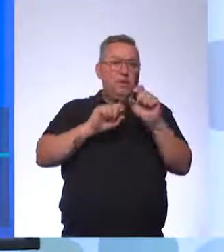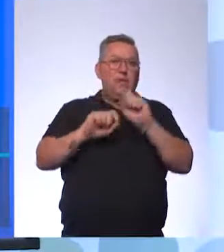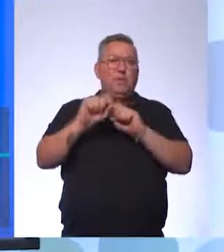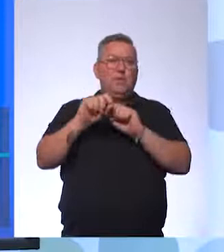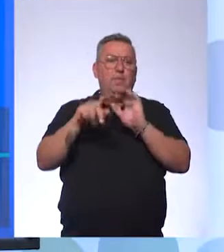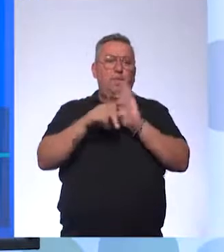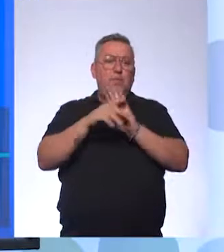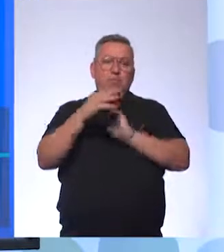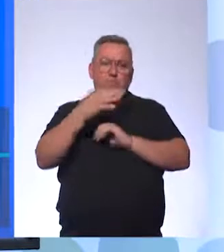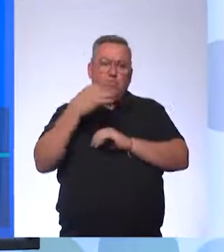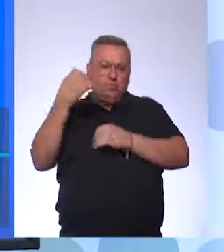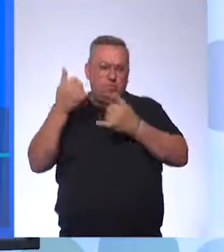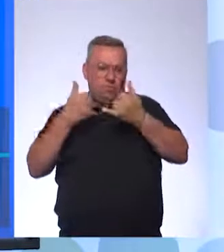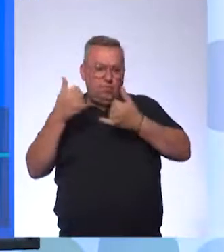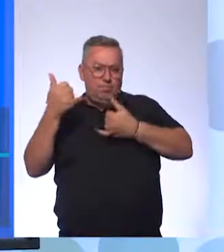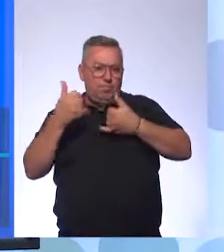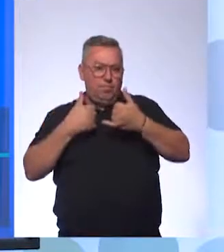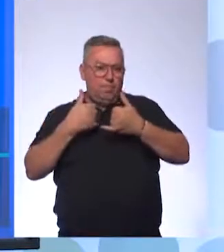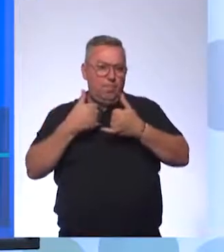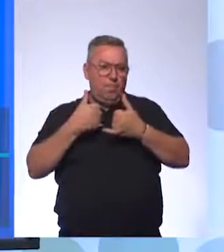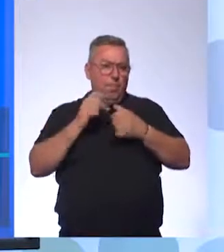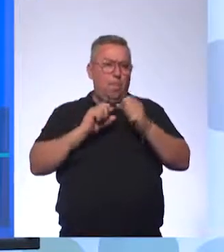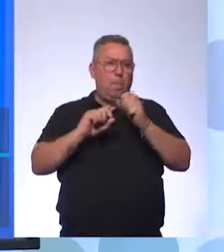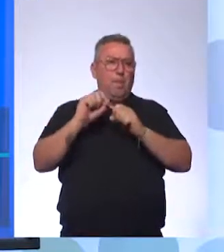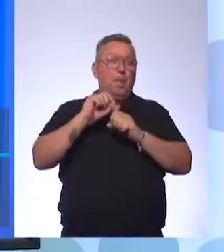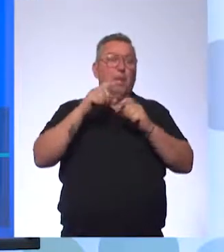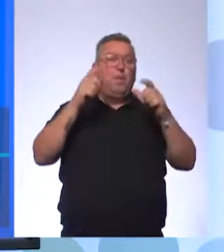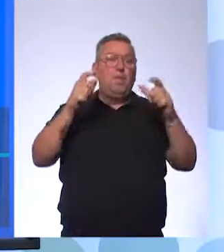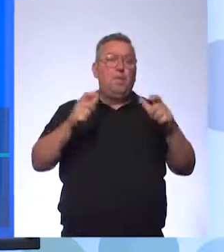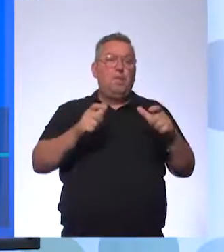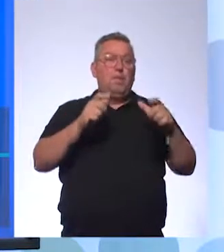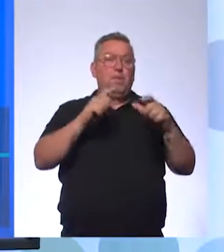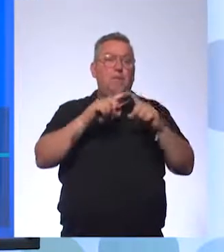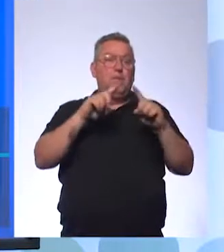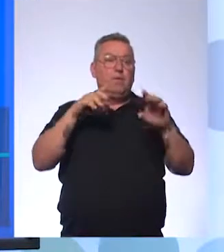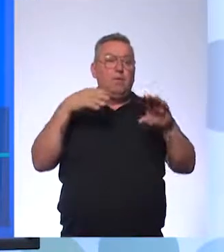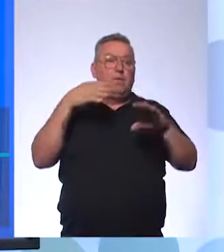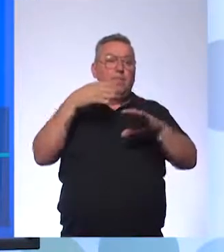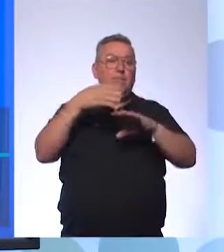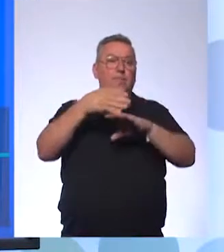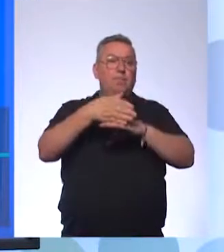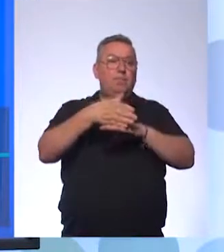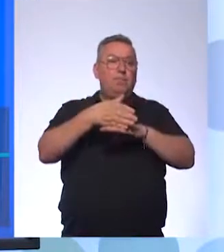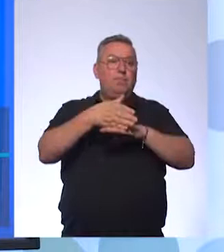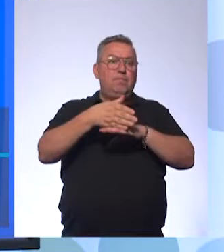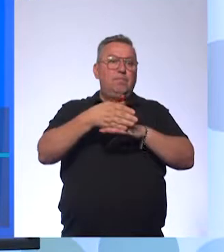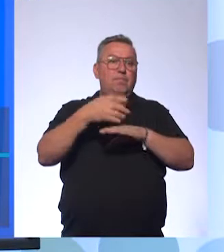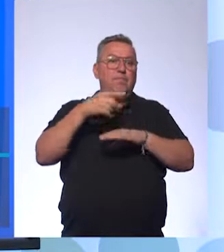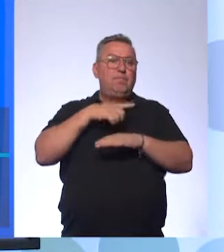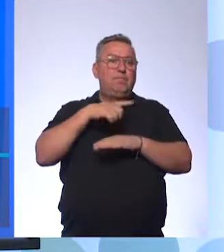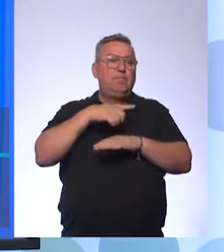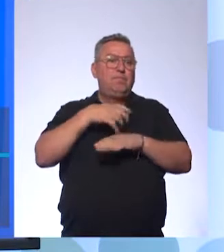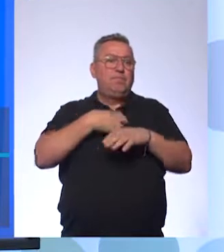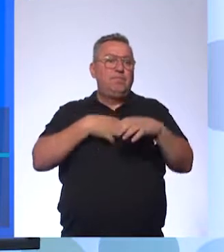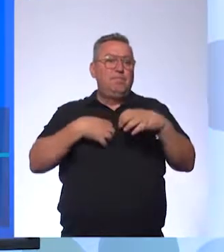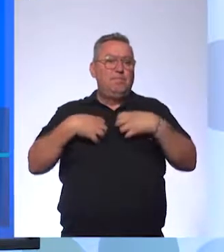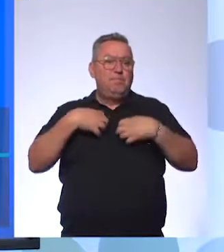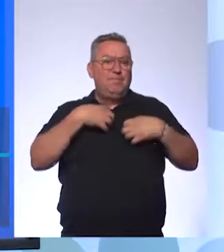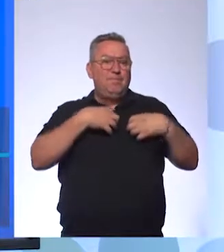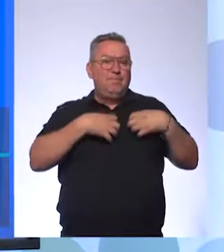parte oral, né, da história oral, de que é um lugar mesmo que quando você entra, você tem